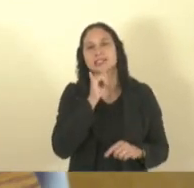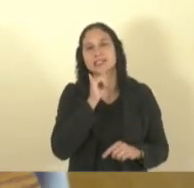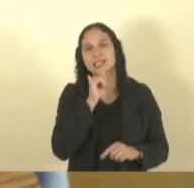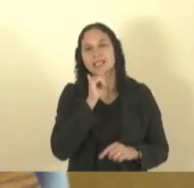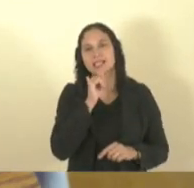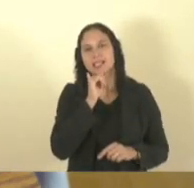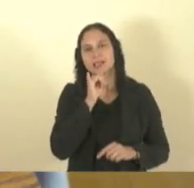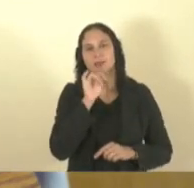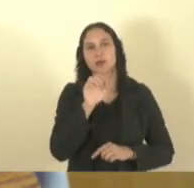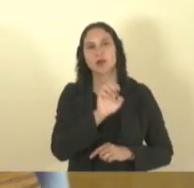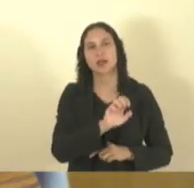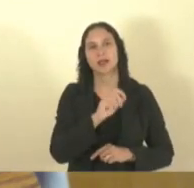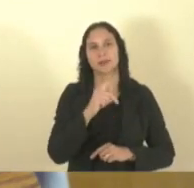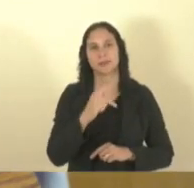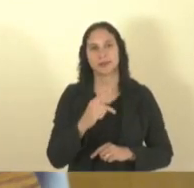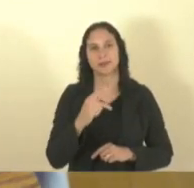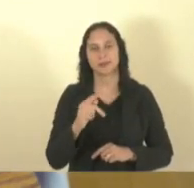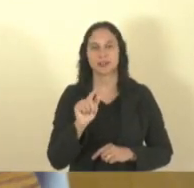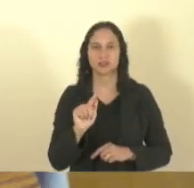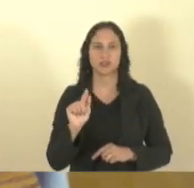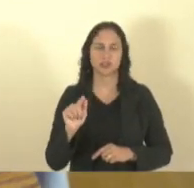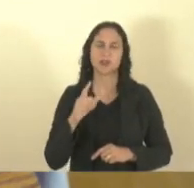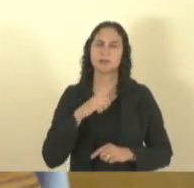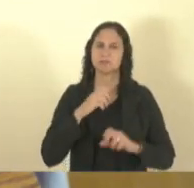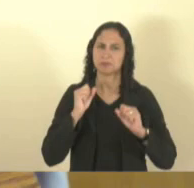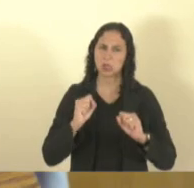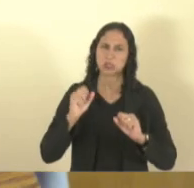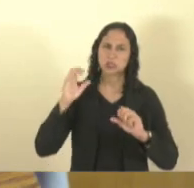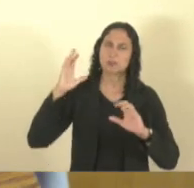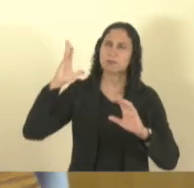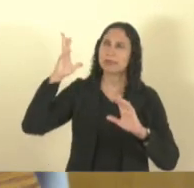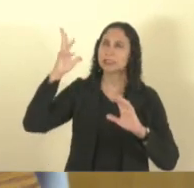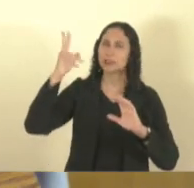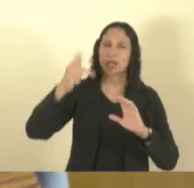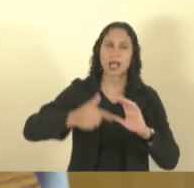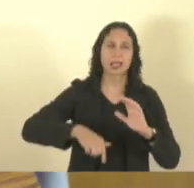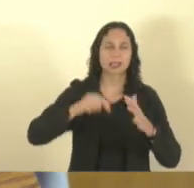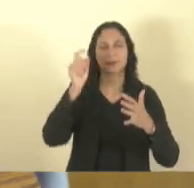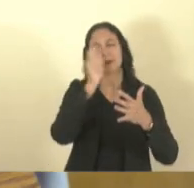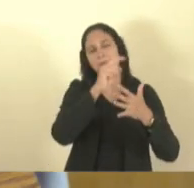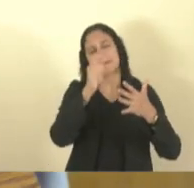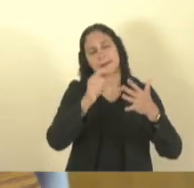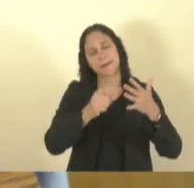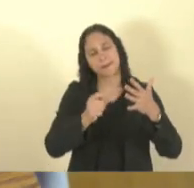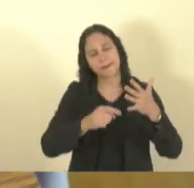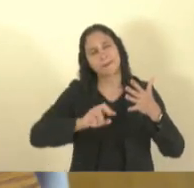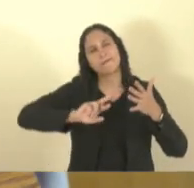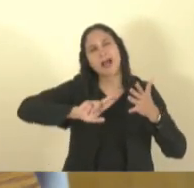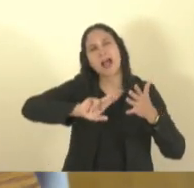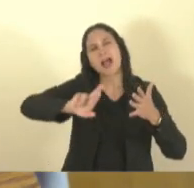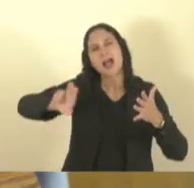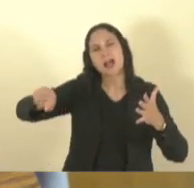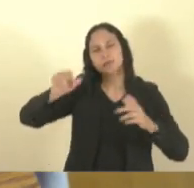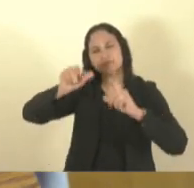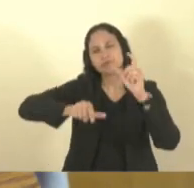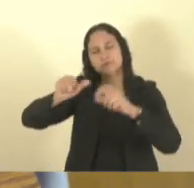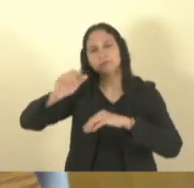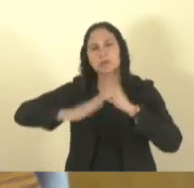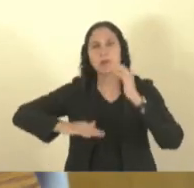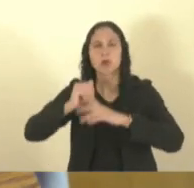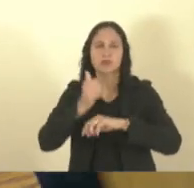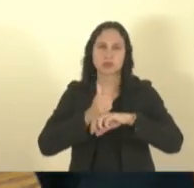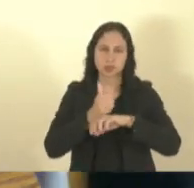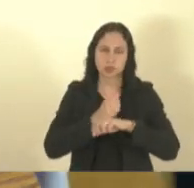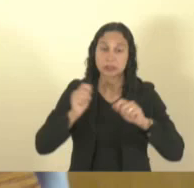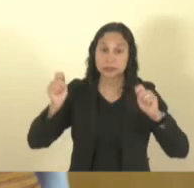dos EPPGGs. A gente poderia ficar aqui a noite toda dando exemplo. Cada um EPPGG, ele representa aí um